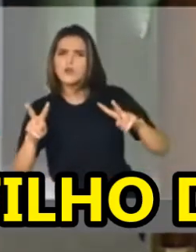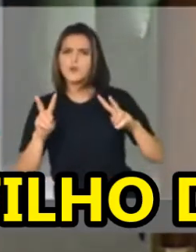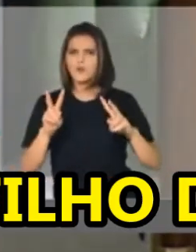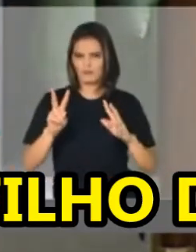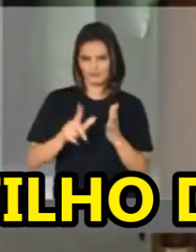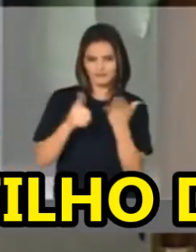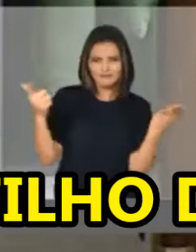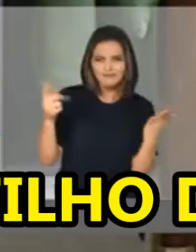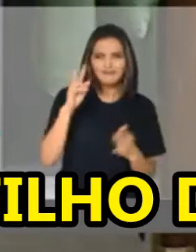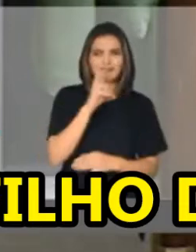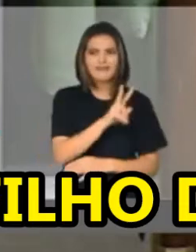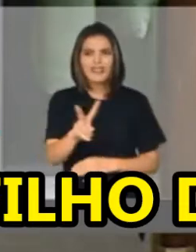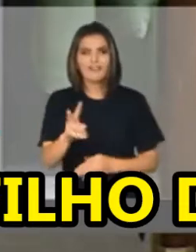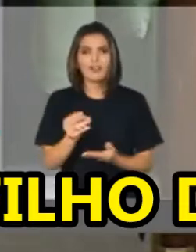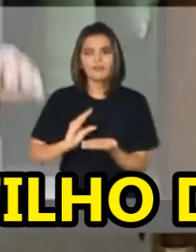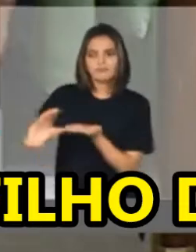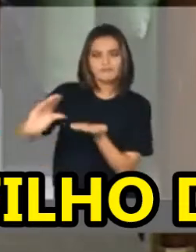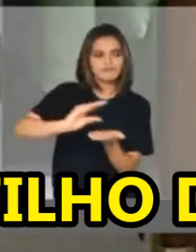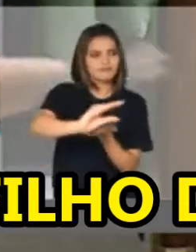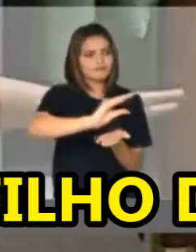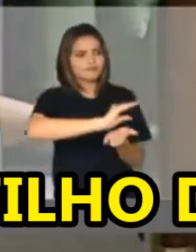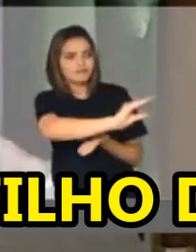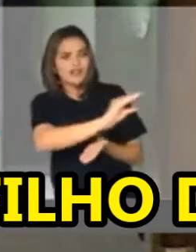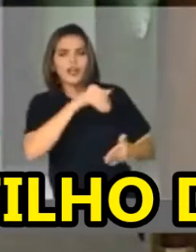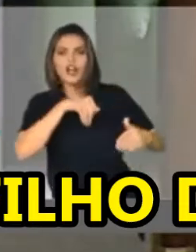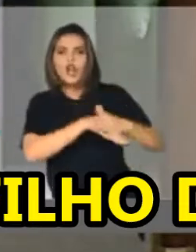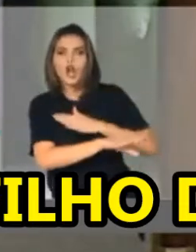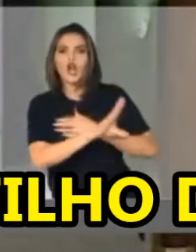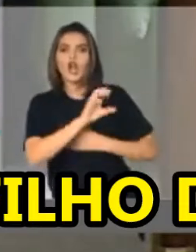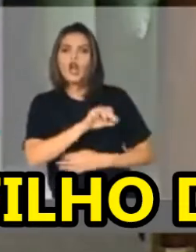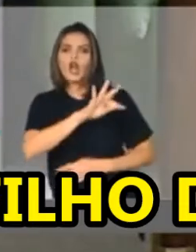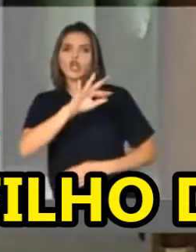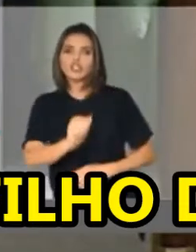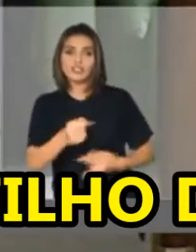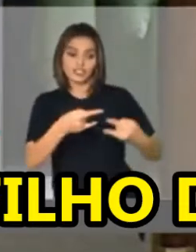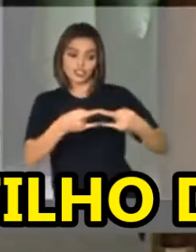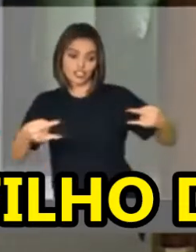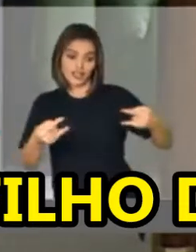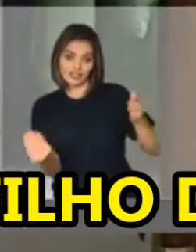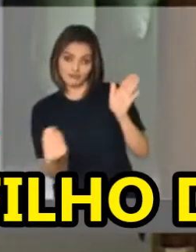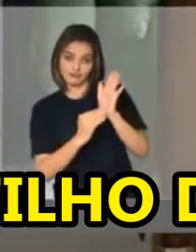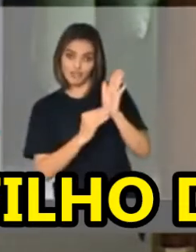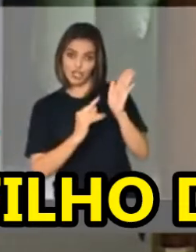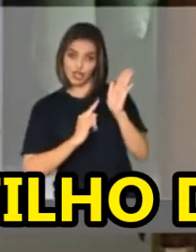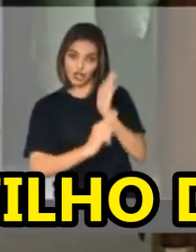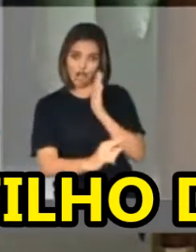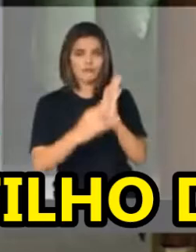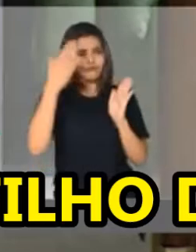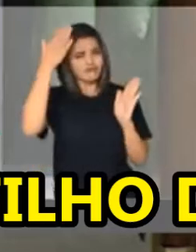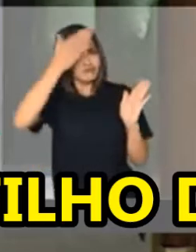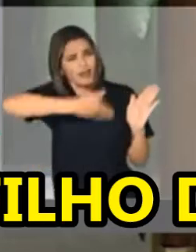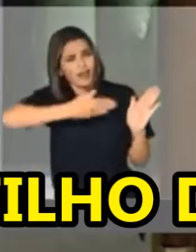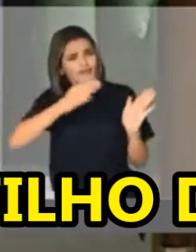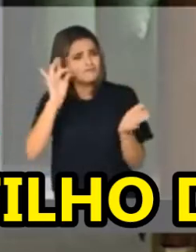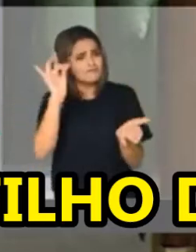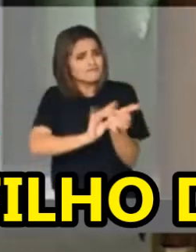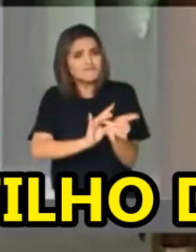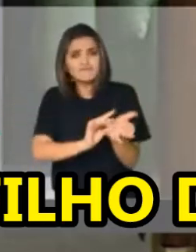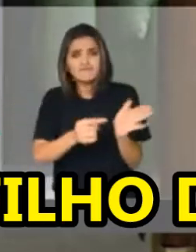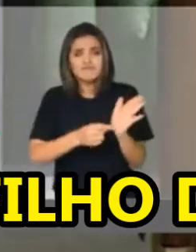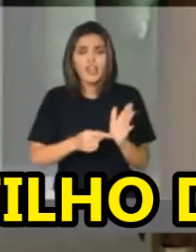distribuídos, colocados em contas, provas concretas, cheques nominais, e nós não